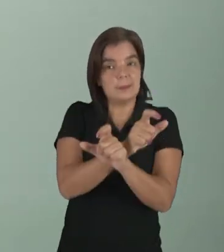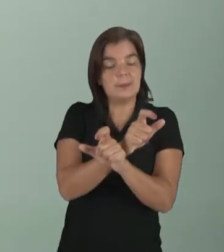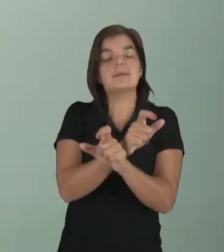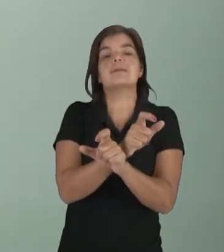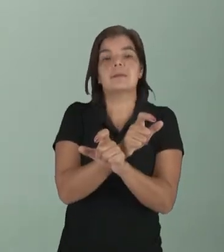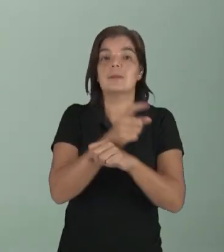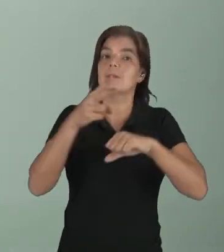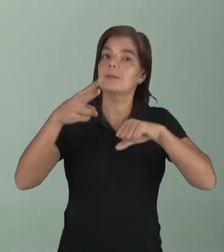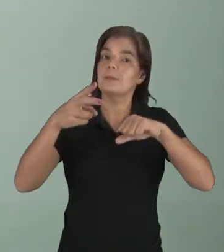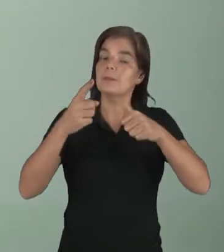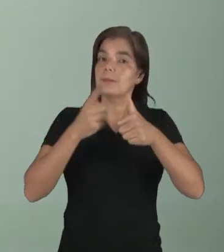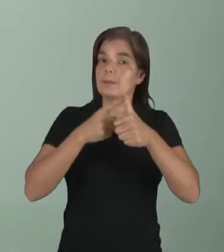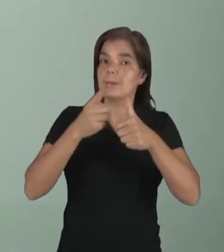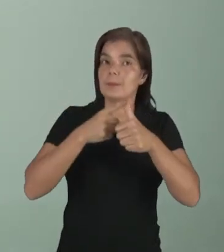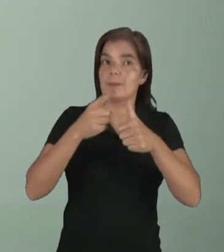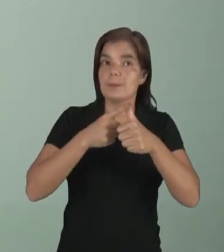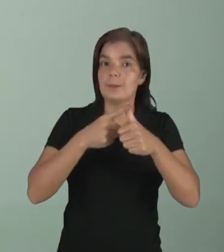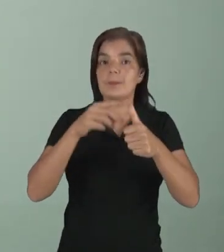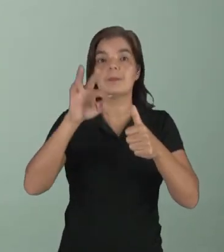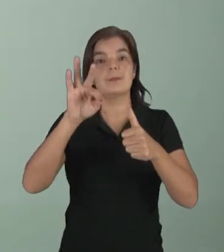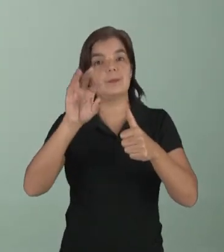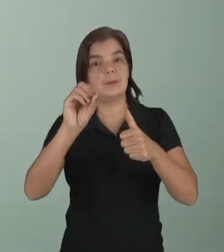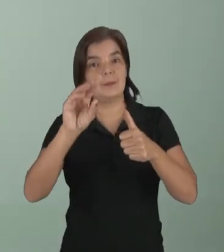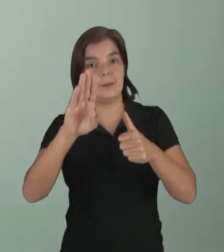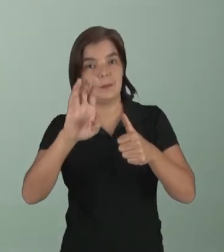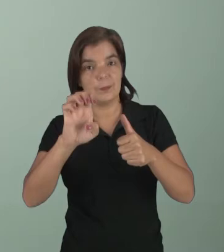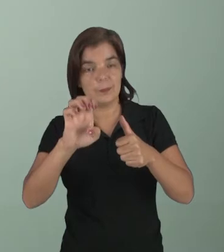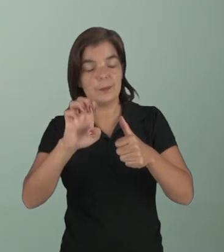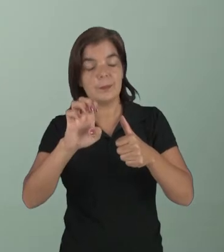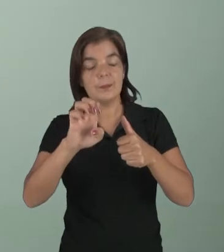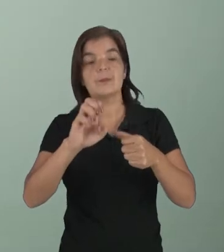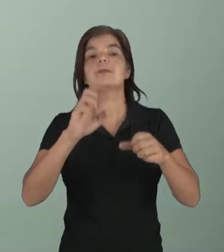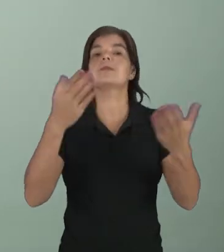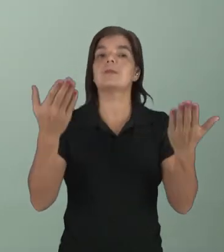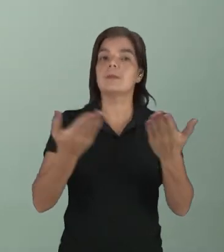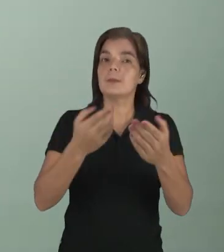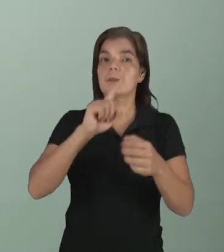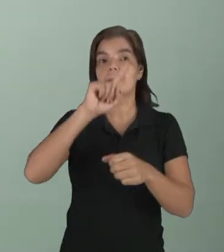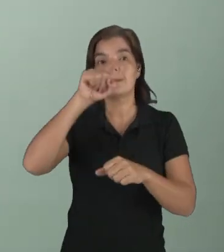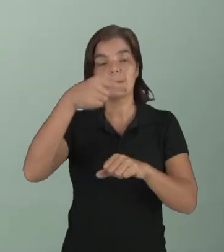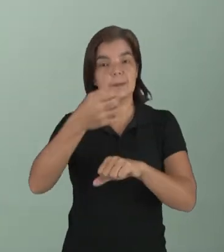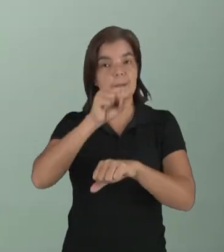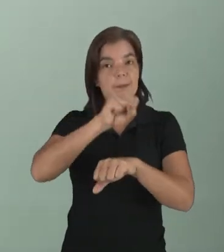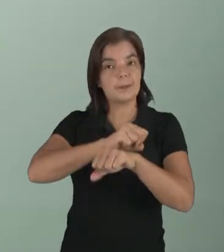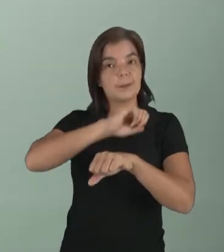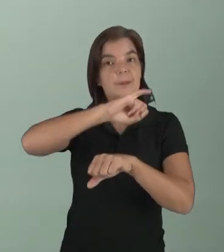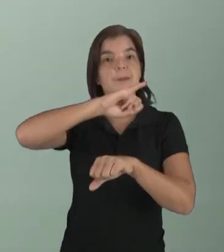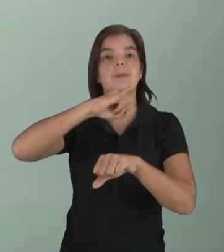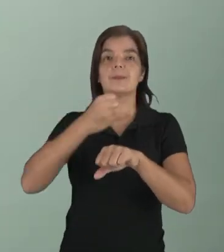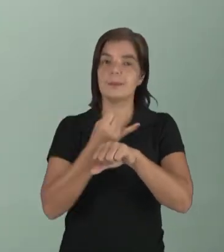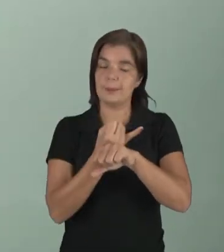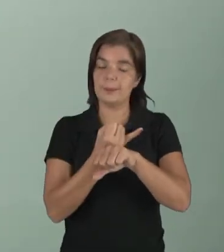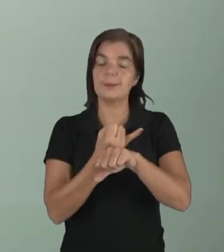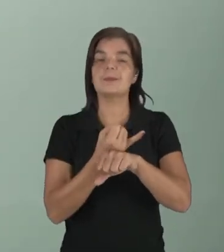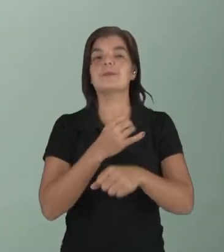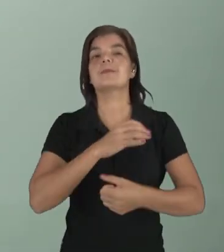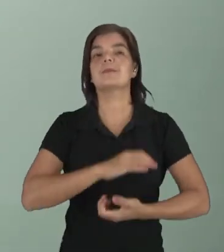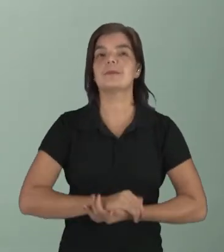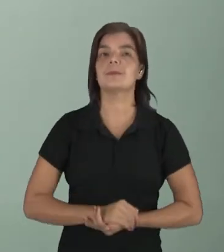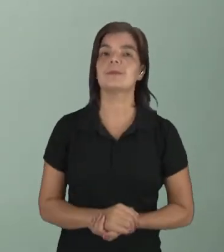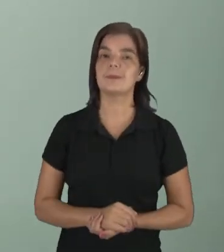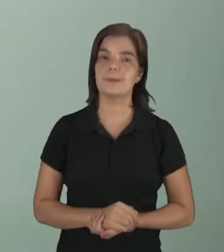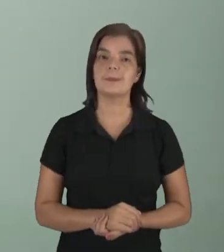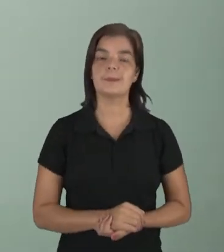nessa ordem aí. Em vez de a gente começar com o sujeito e depois usar o verbo to be, a gente vai agora começar com o verbo to be